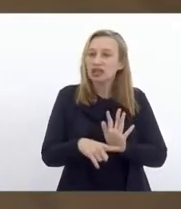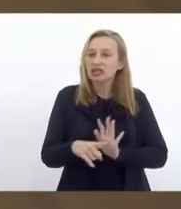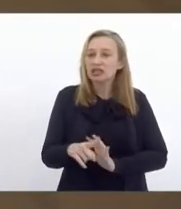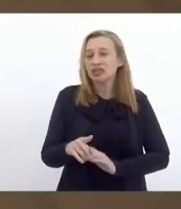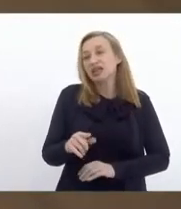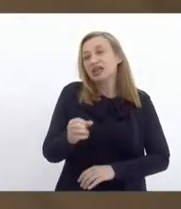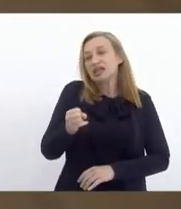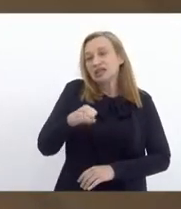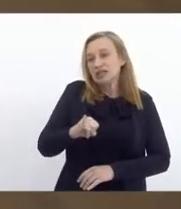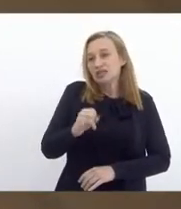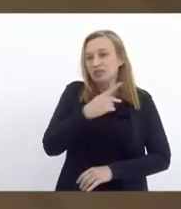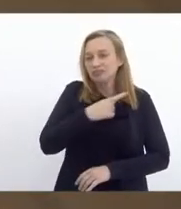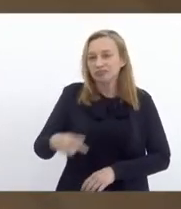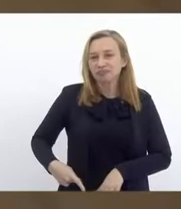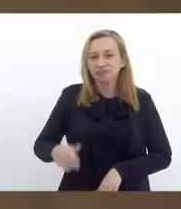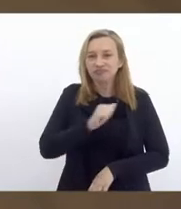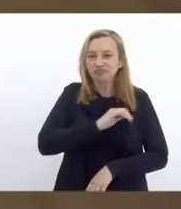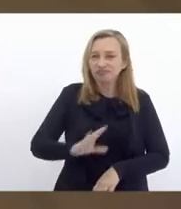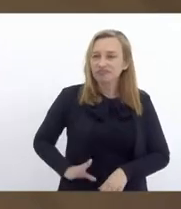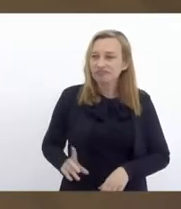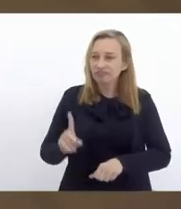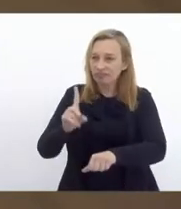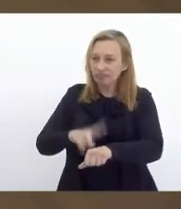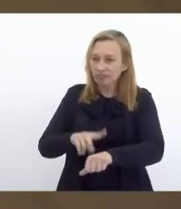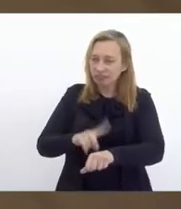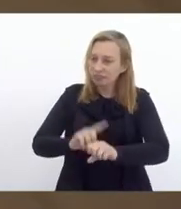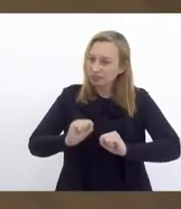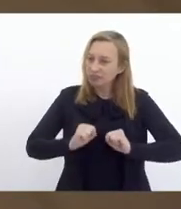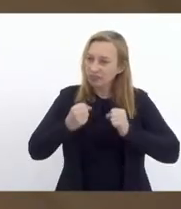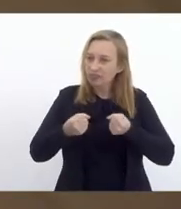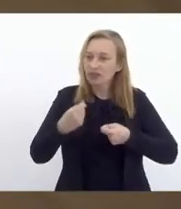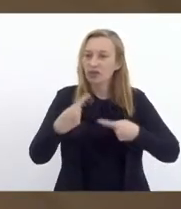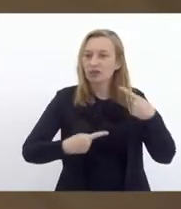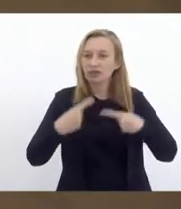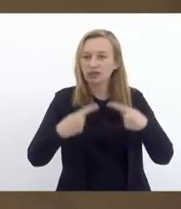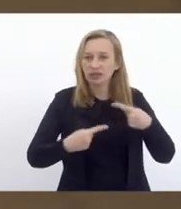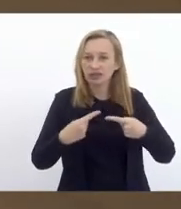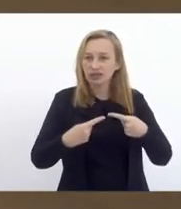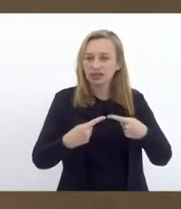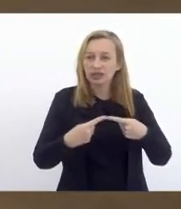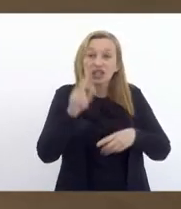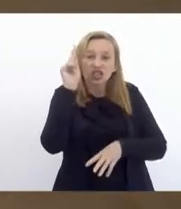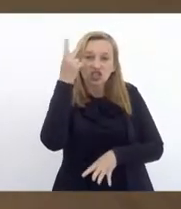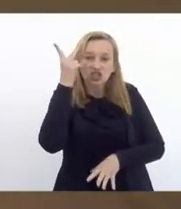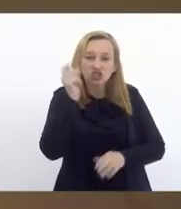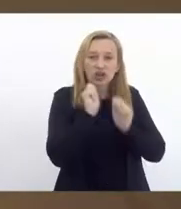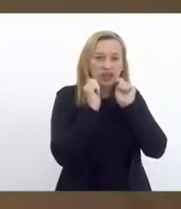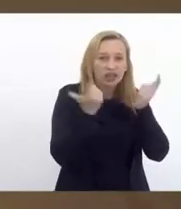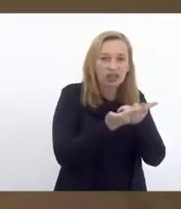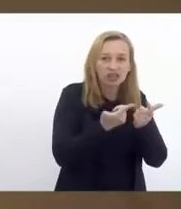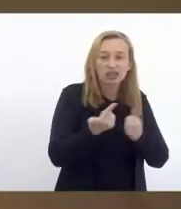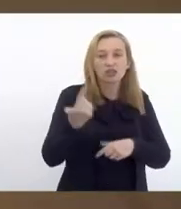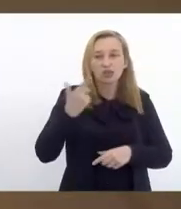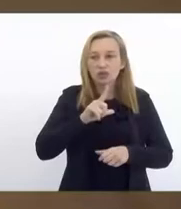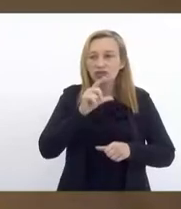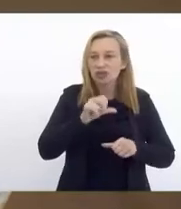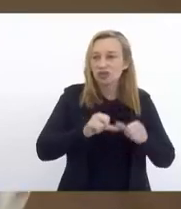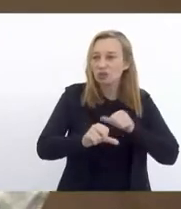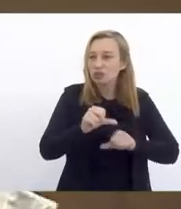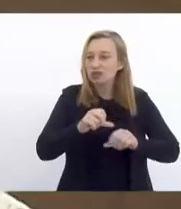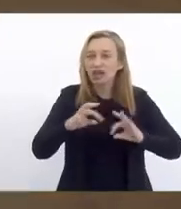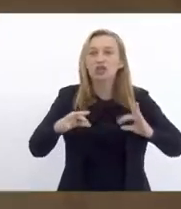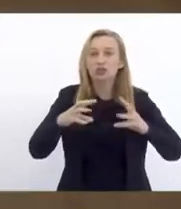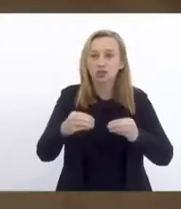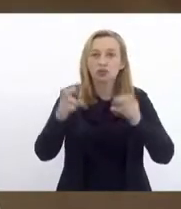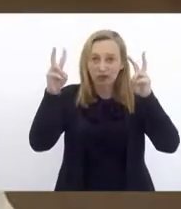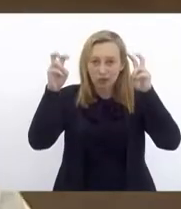André Siciliano, naquele momento, com a sua força política, fazendo história na Alerj, a gente conseguiu reverter toda aquela